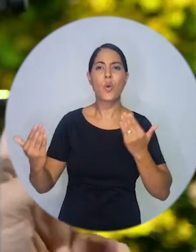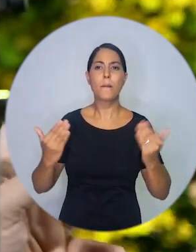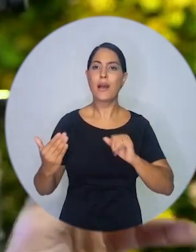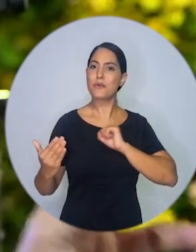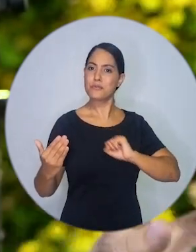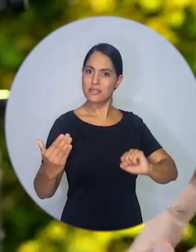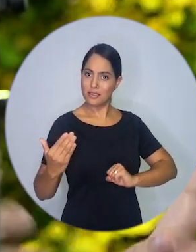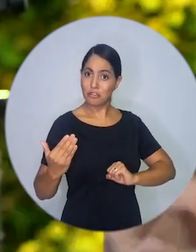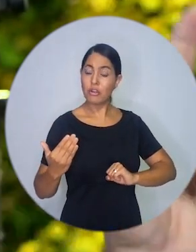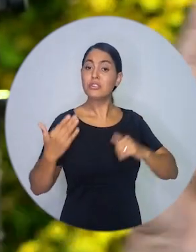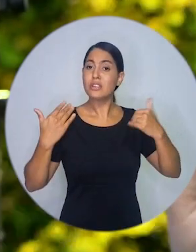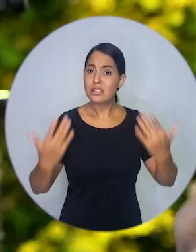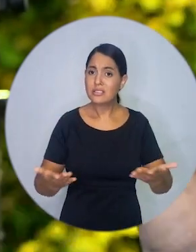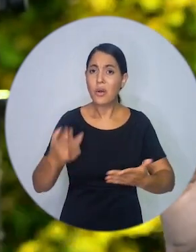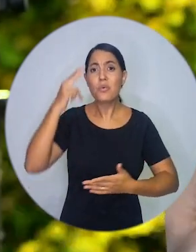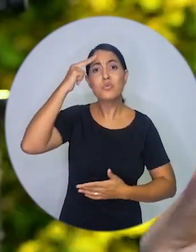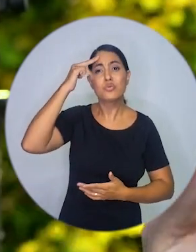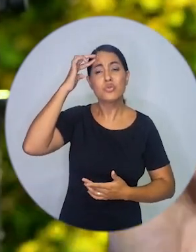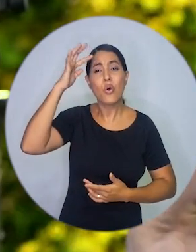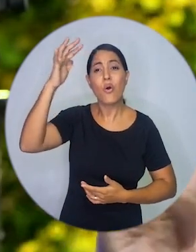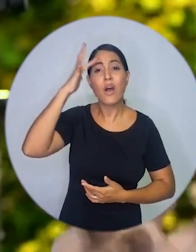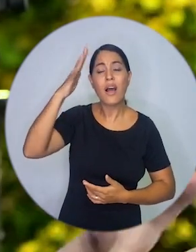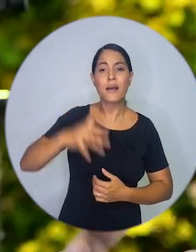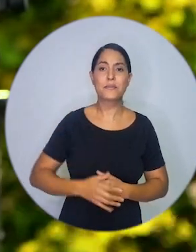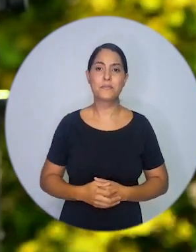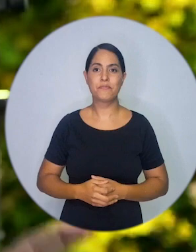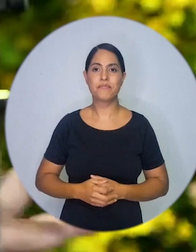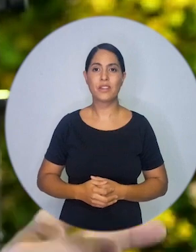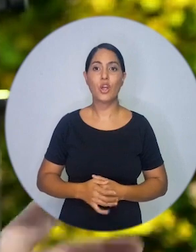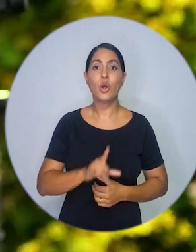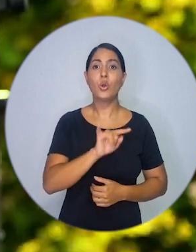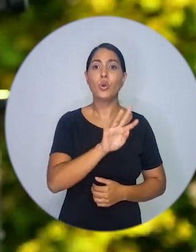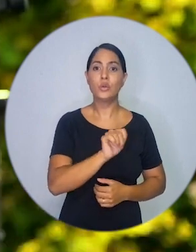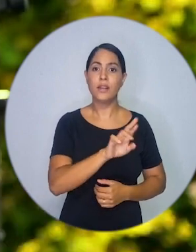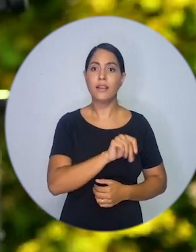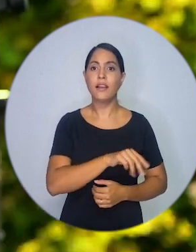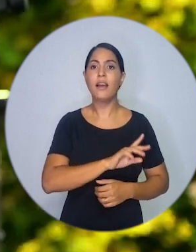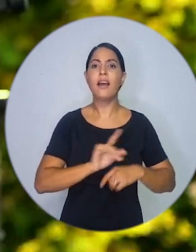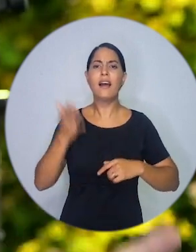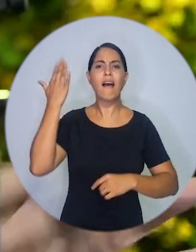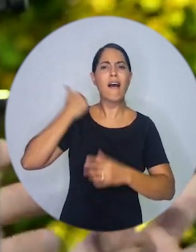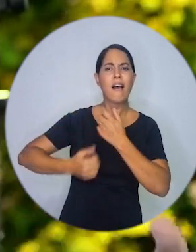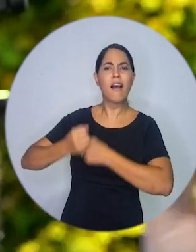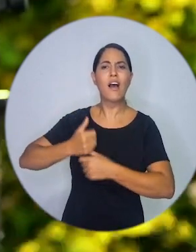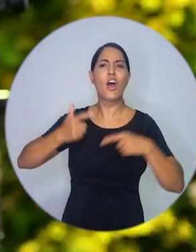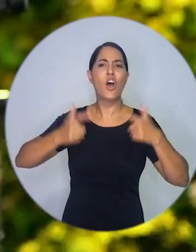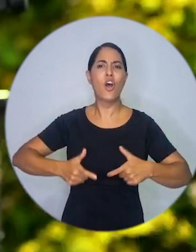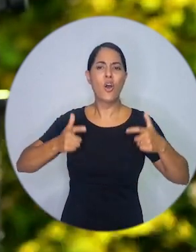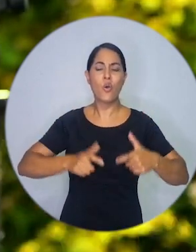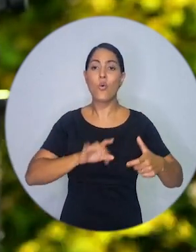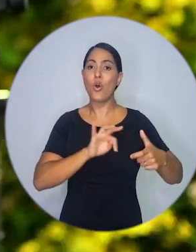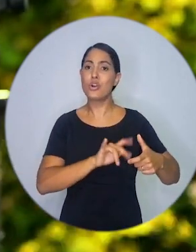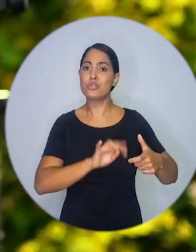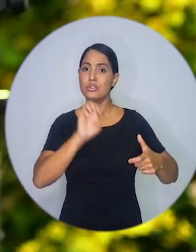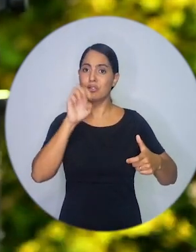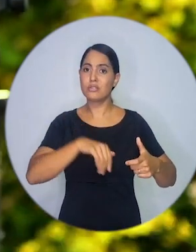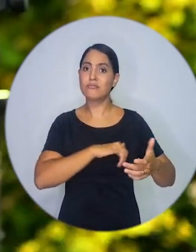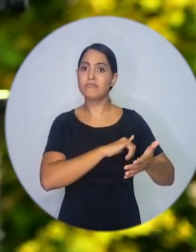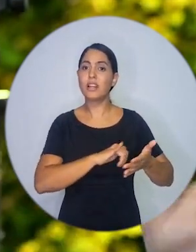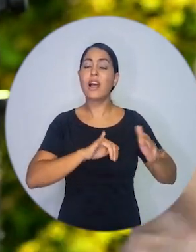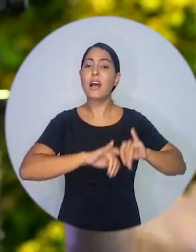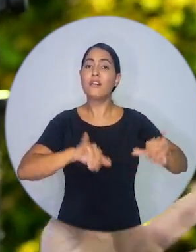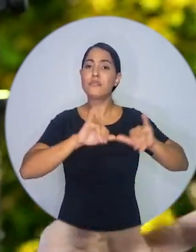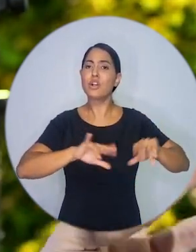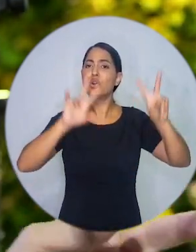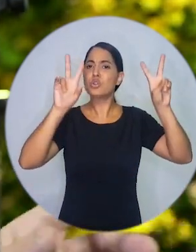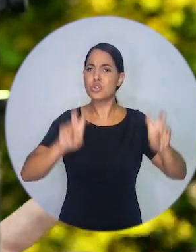Martin Luther King Jr., quando reuniu em 63 250 mil pessoas em Washington, ele não reuniu para dizer, eu sou uma liderança, eu